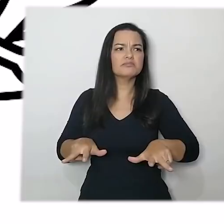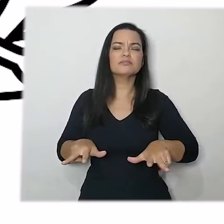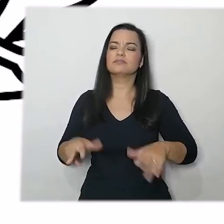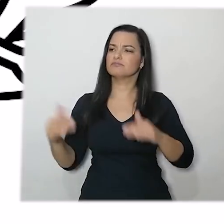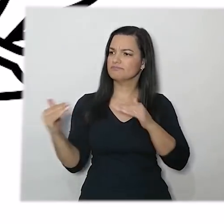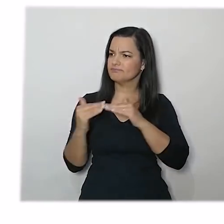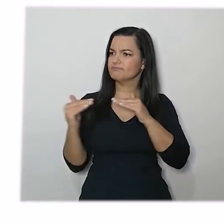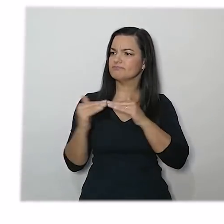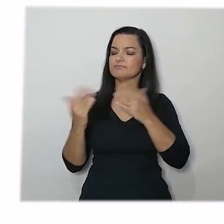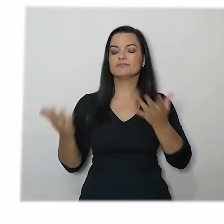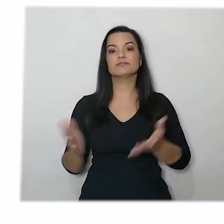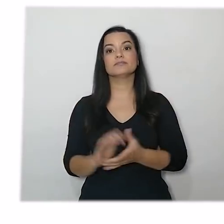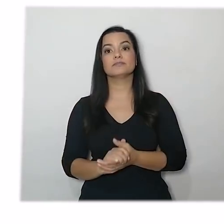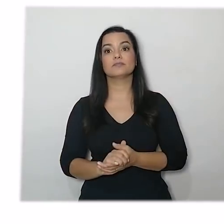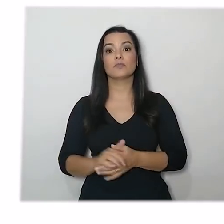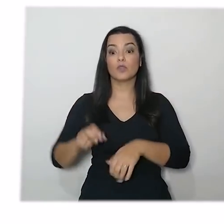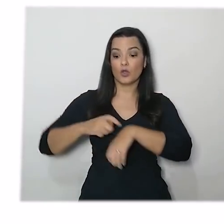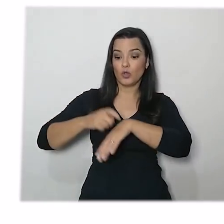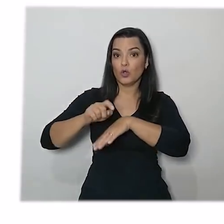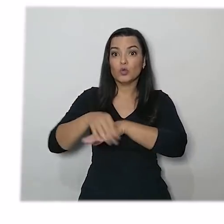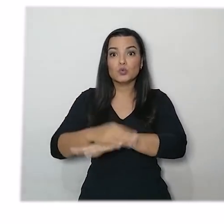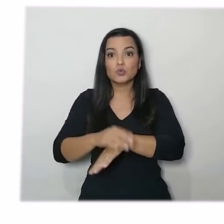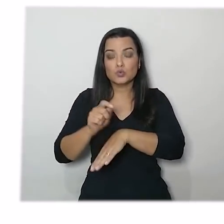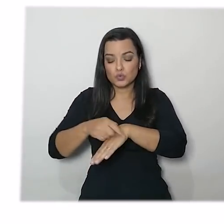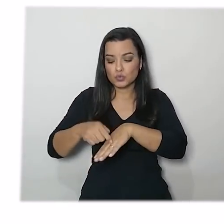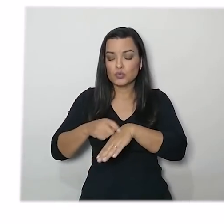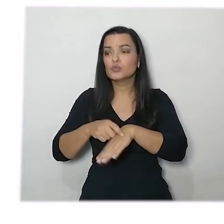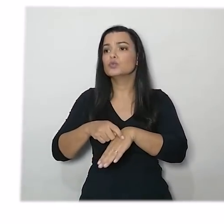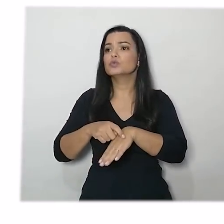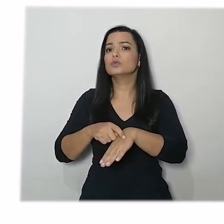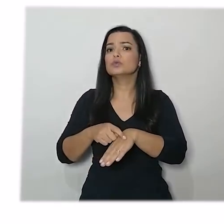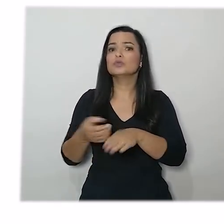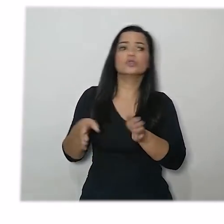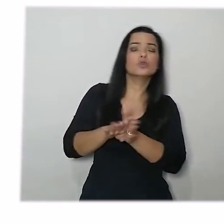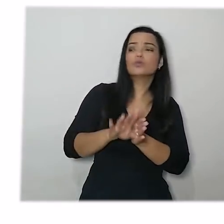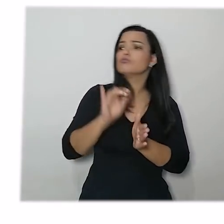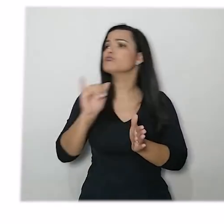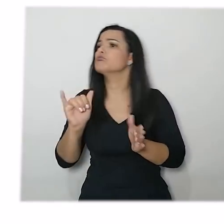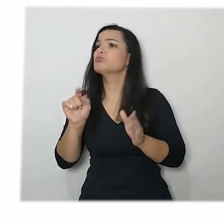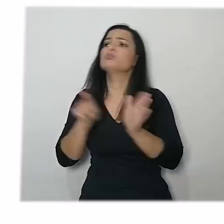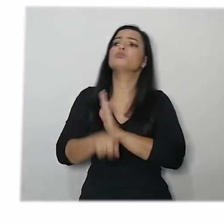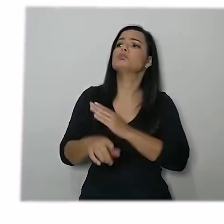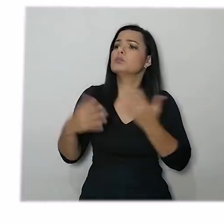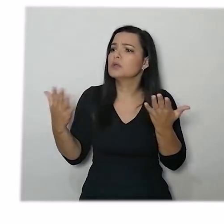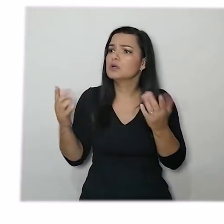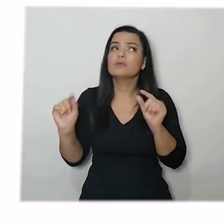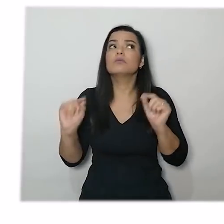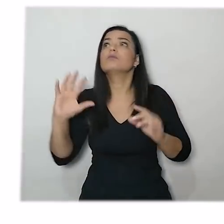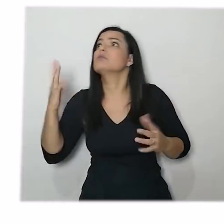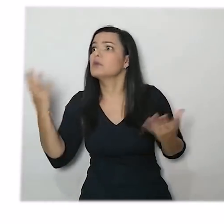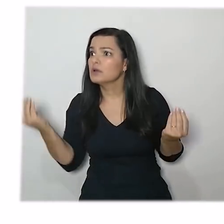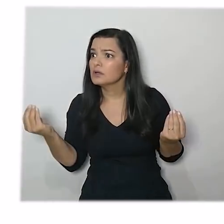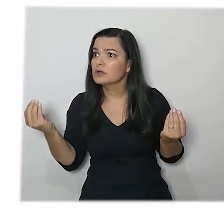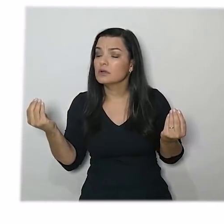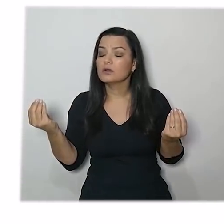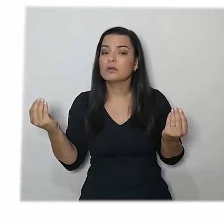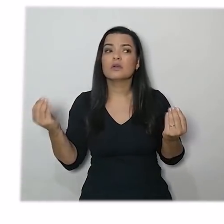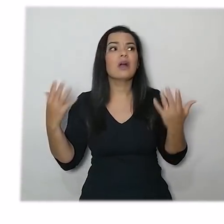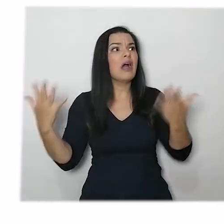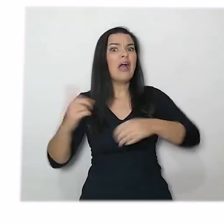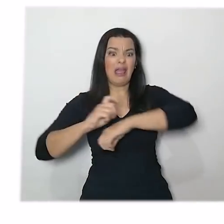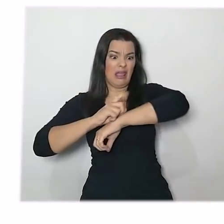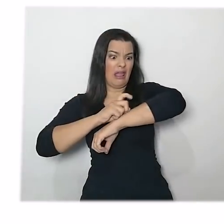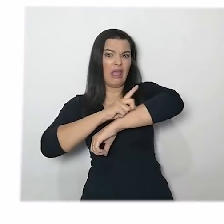A Joaninha, que vinha chegando naquele instante, perguntava: Qual é o desaforo, hein? É um desaforo que a